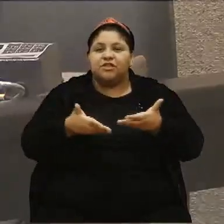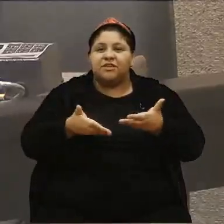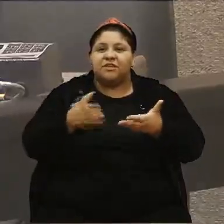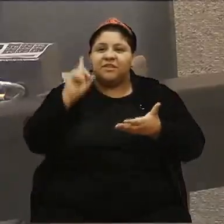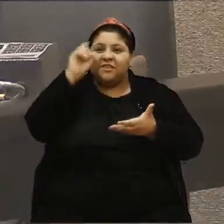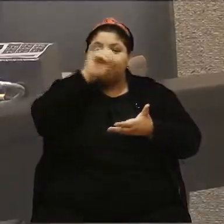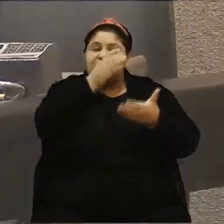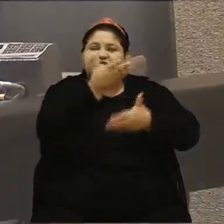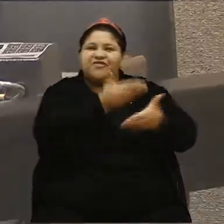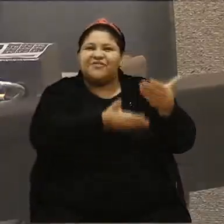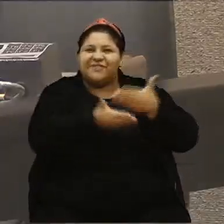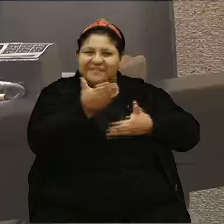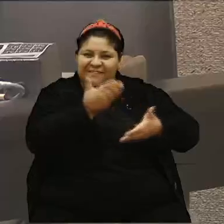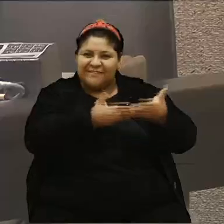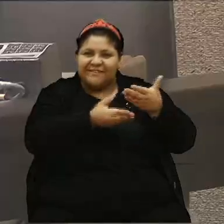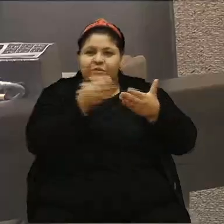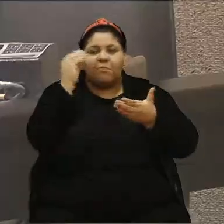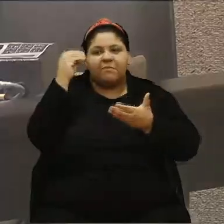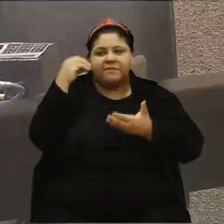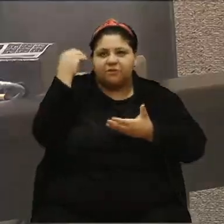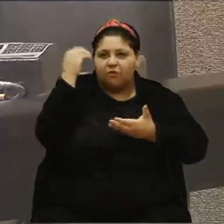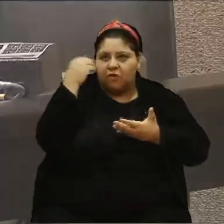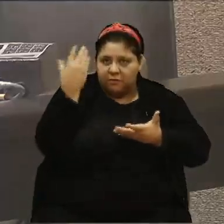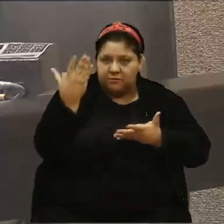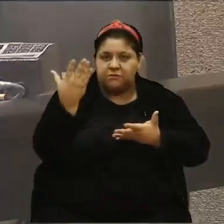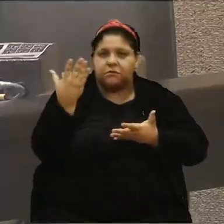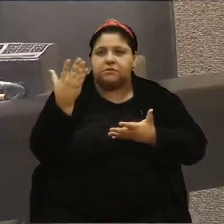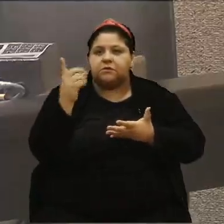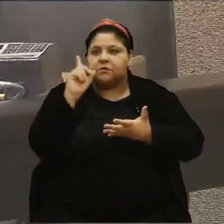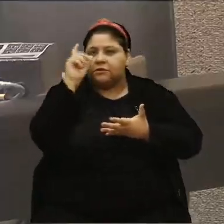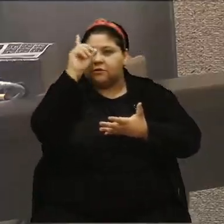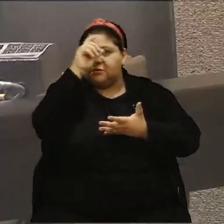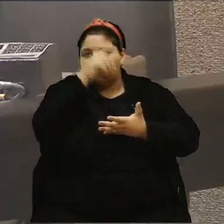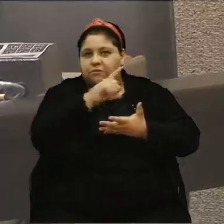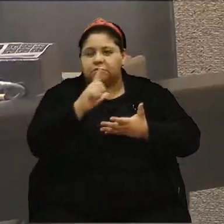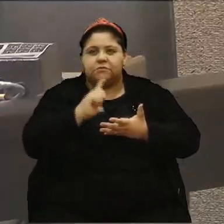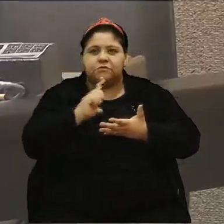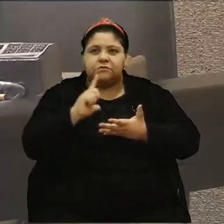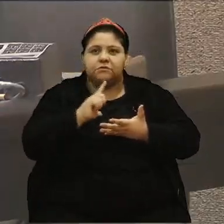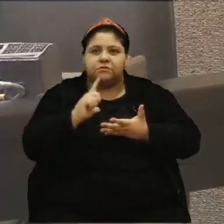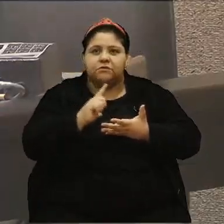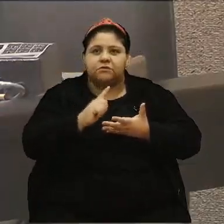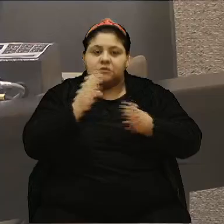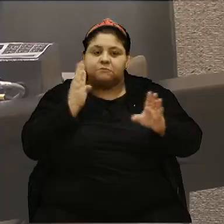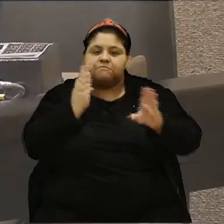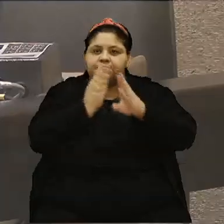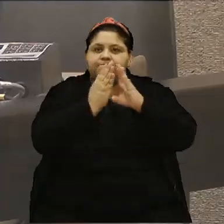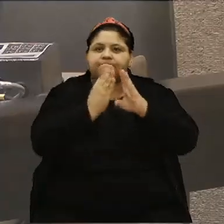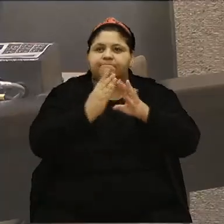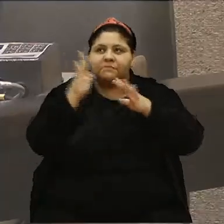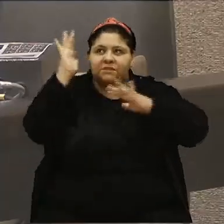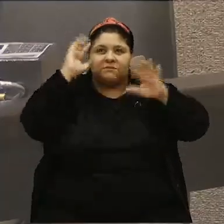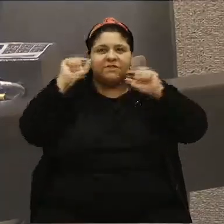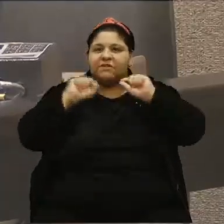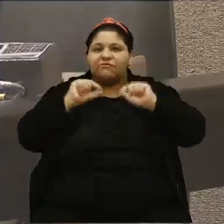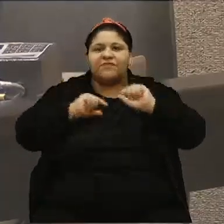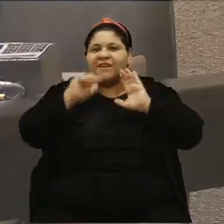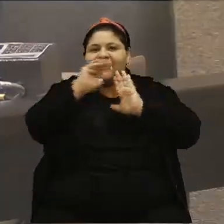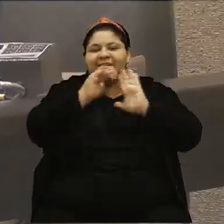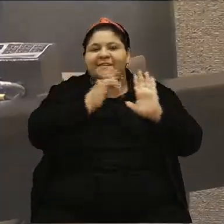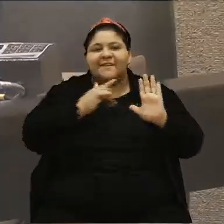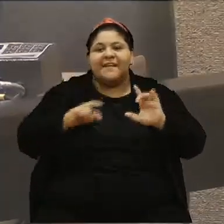um atendimento com uma psicóloga, que é difícil ter esses diagnósticos. Imagina quem não tem, quem